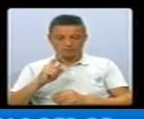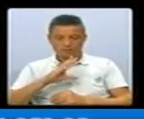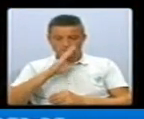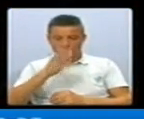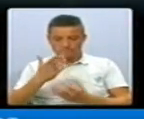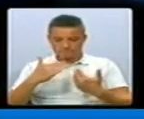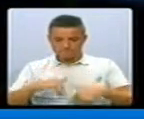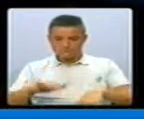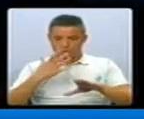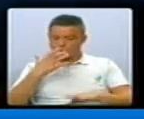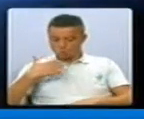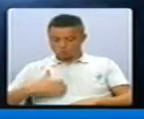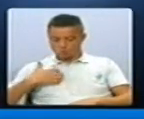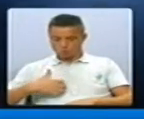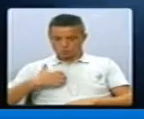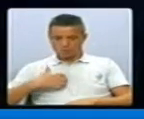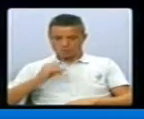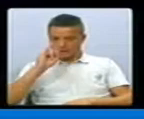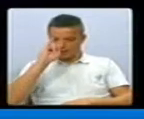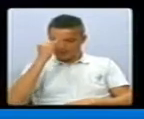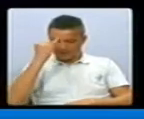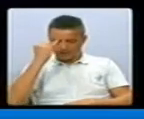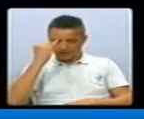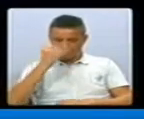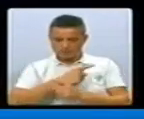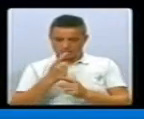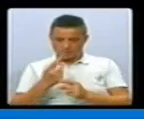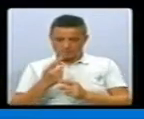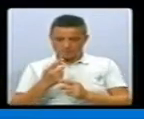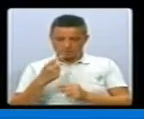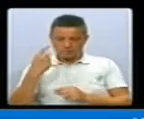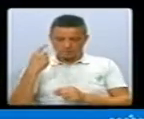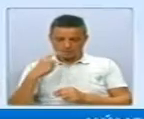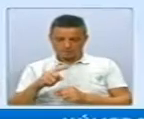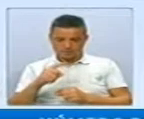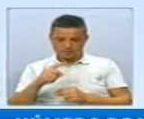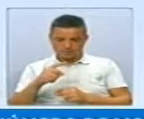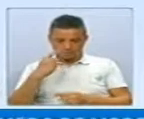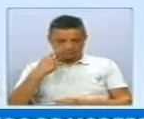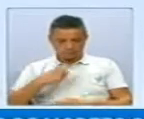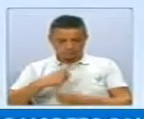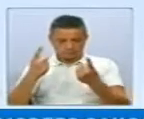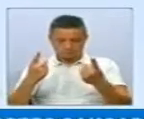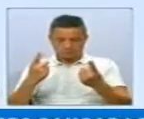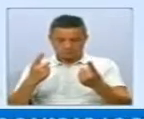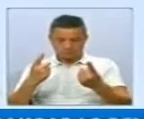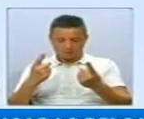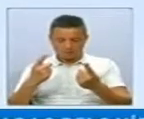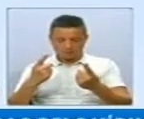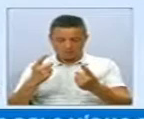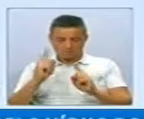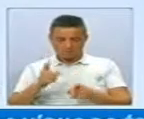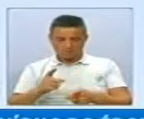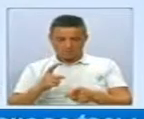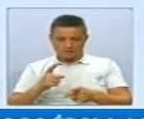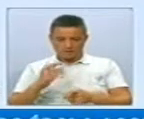mas sobretudo motivo de orgulho, é a missão indiana, a Mars Orbiter Mission, que em termos populares tem o nome Maganian, em termos populares,